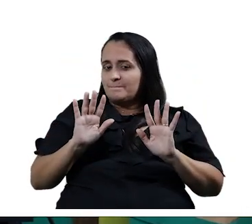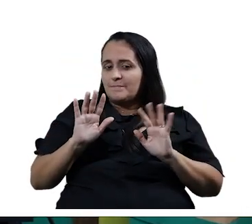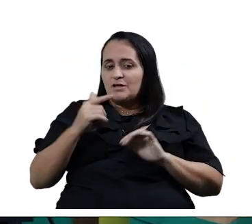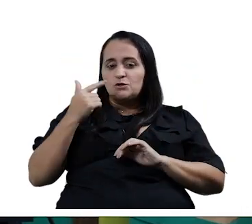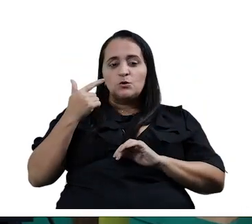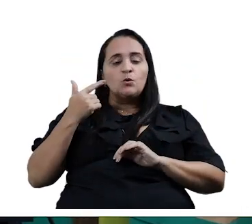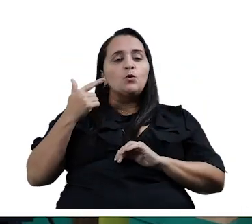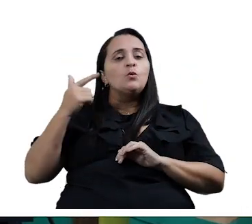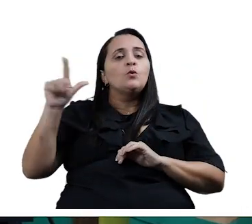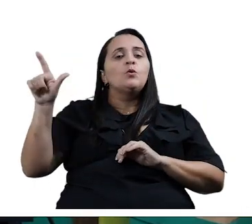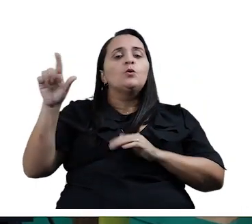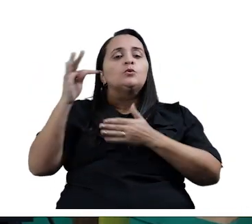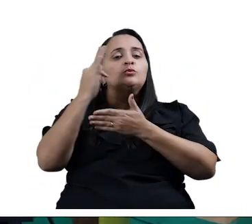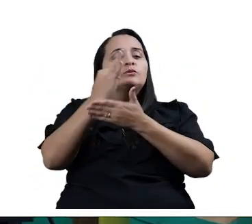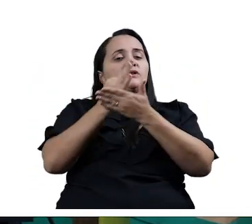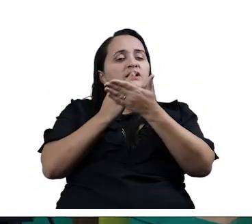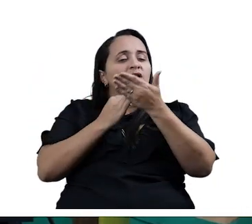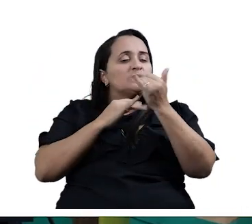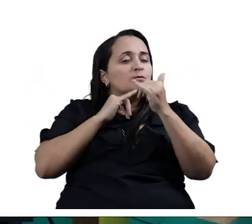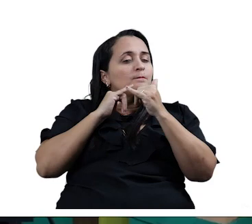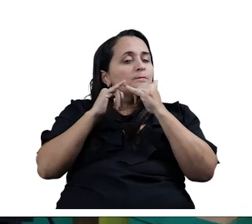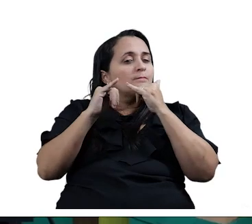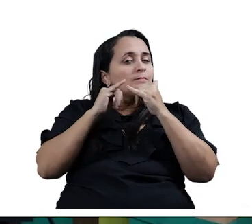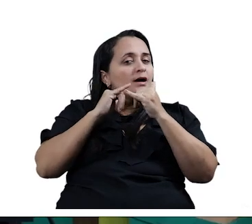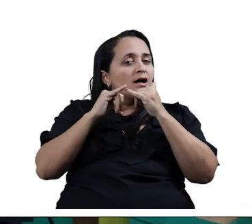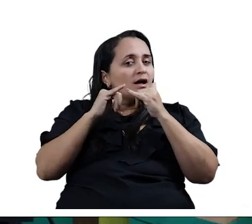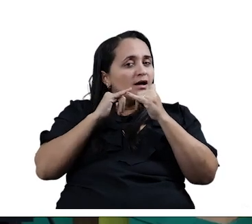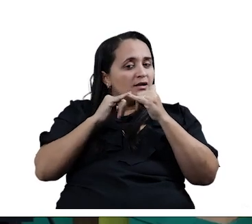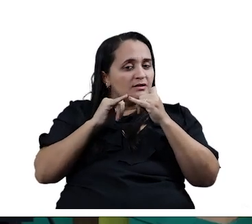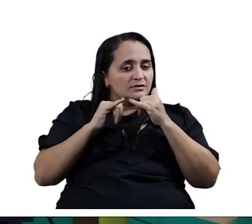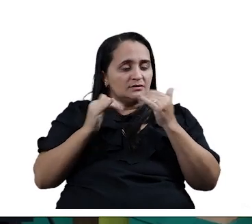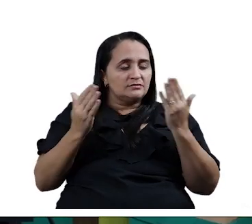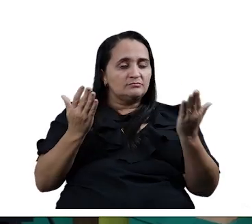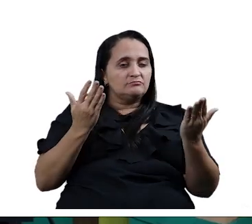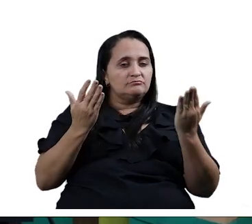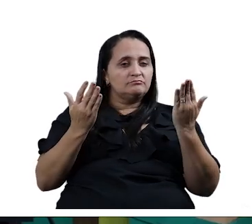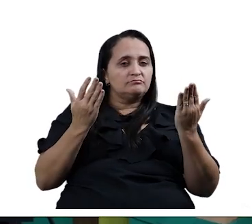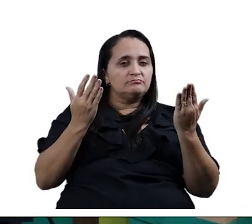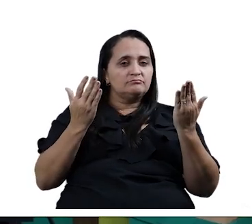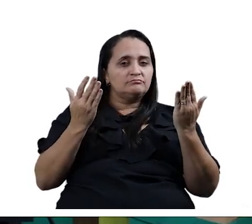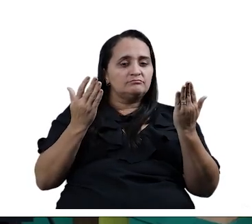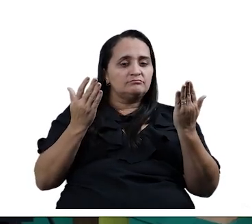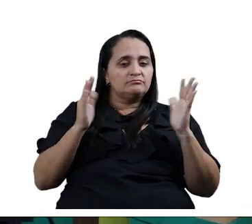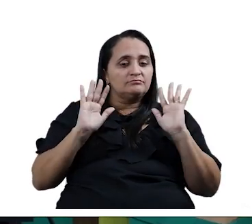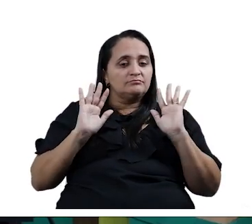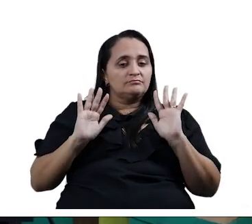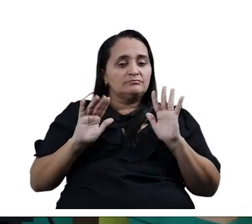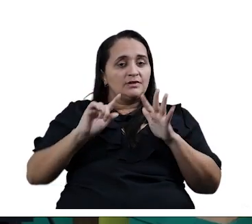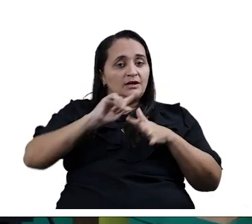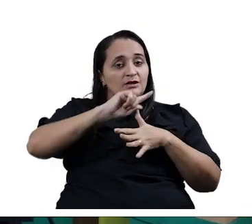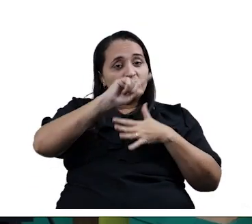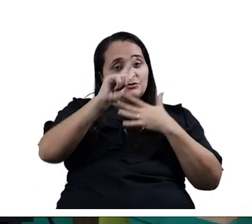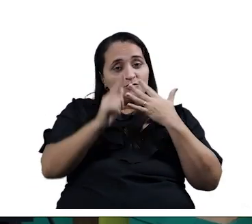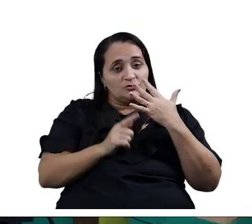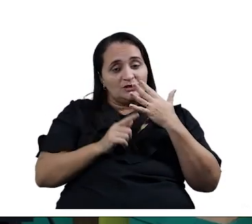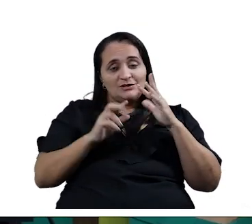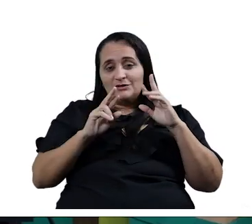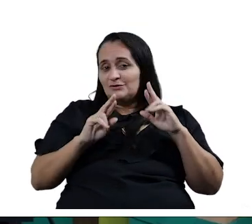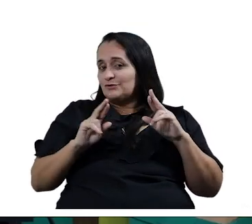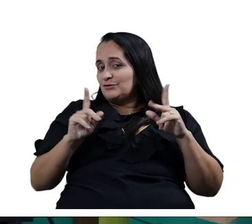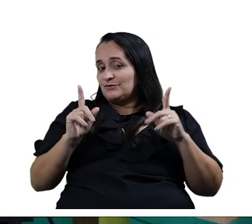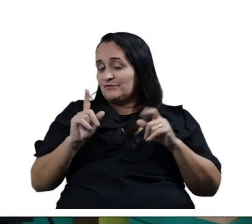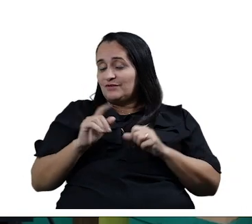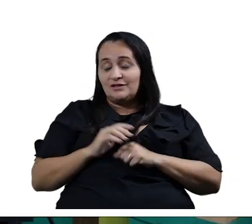colocar outro texto com um assunto parecido, né? Mas que pertence a um gênero textual